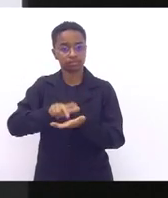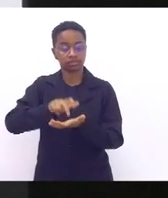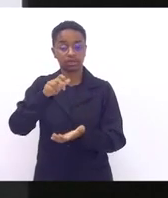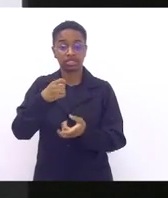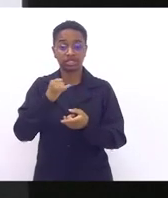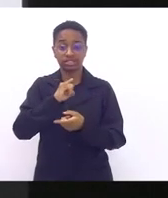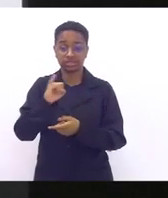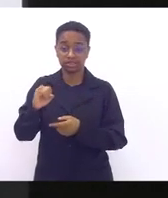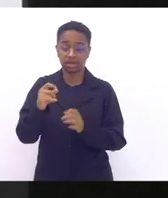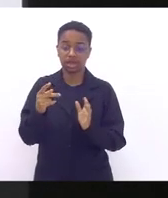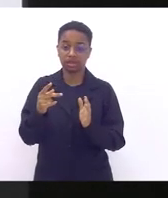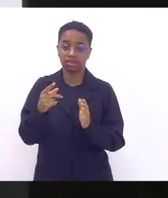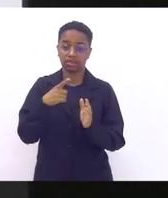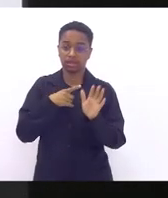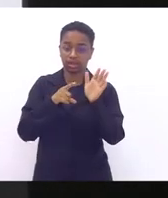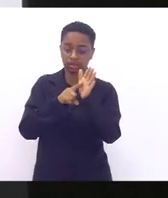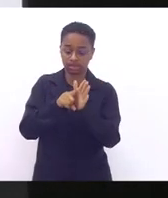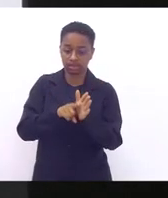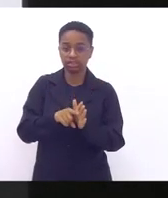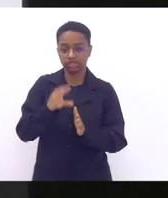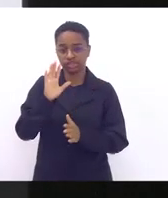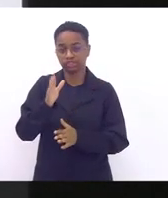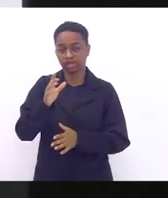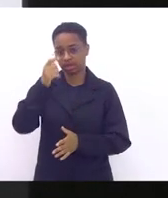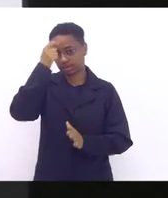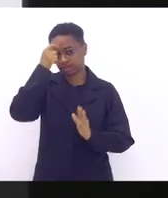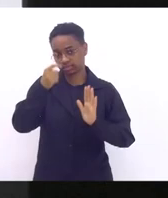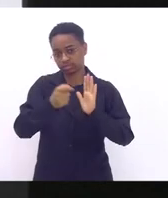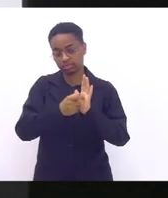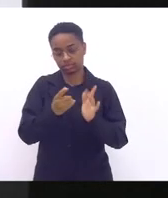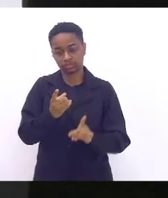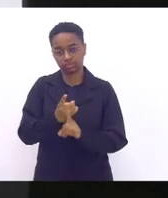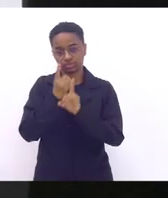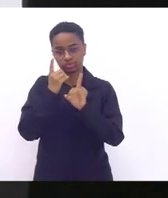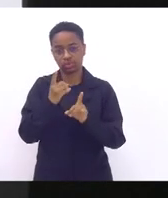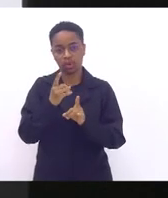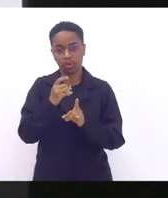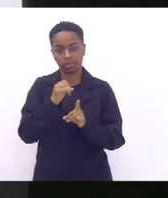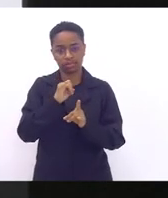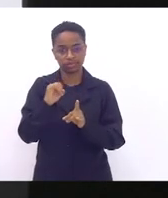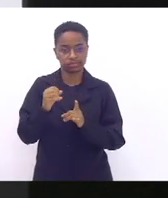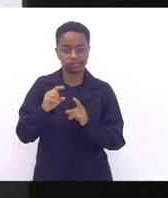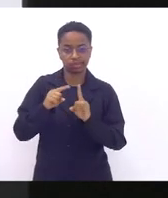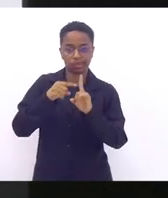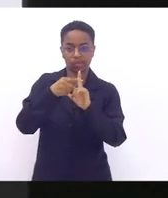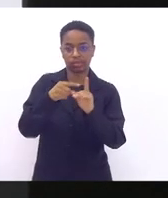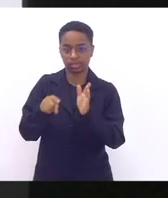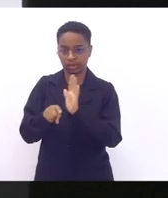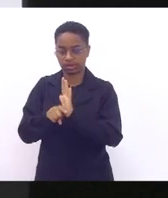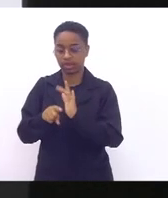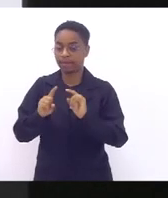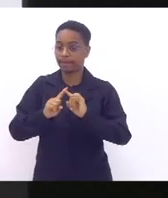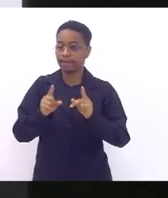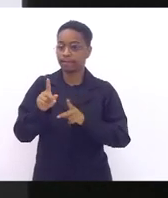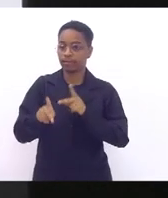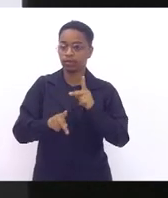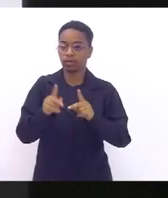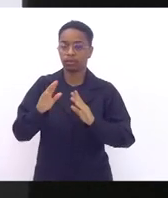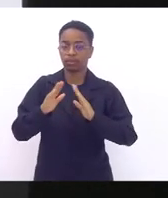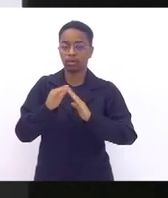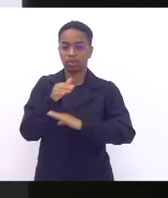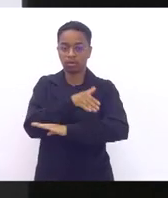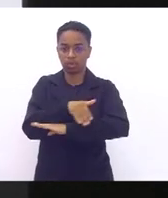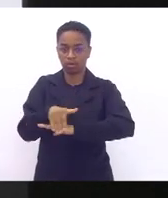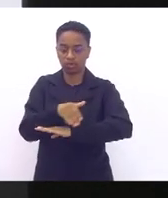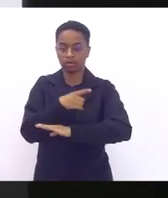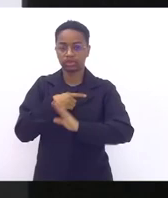exame, então já é feito isso. Com a população em situação de rua, tem o que está